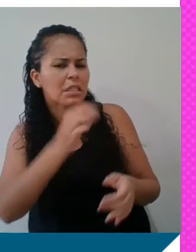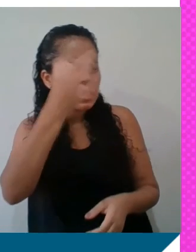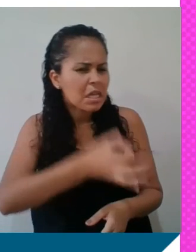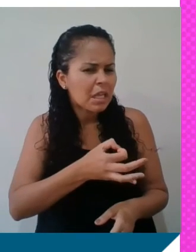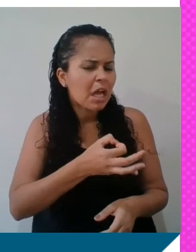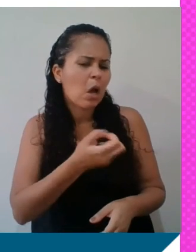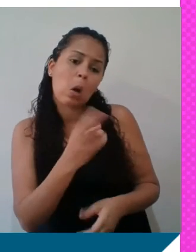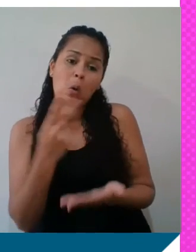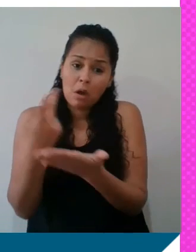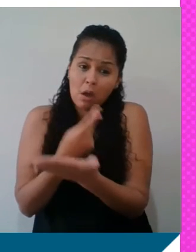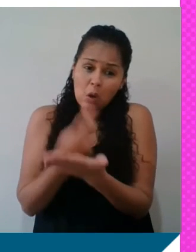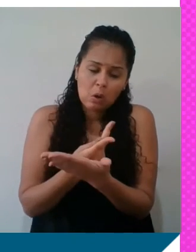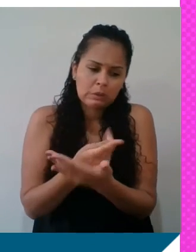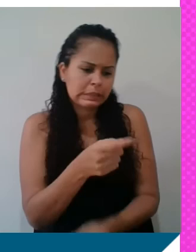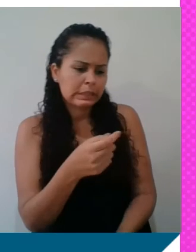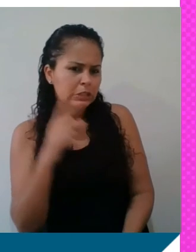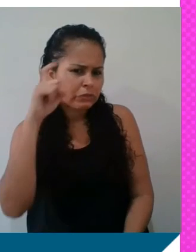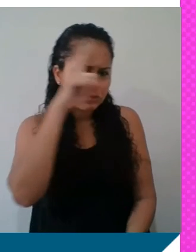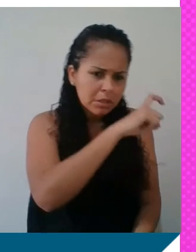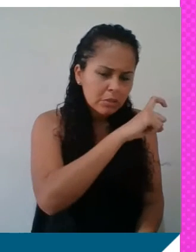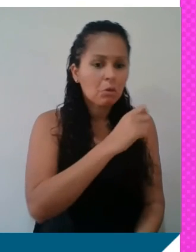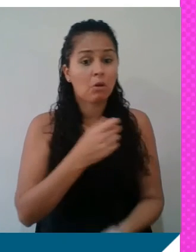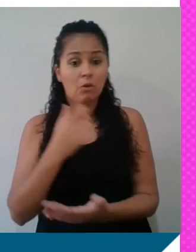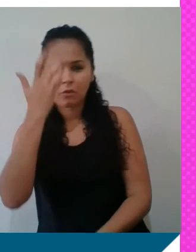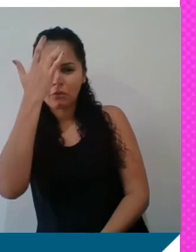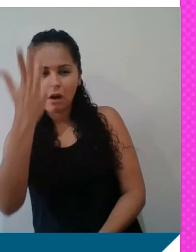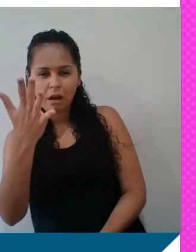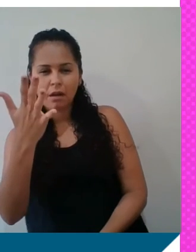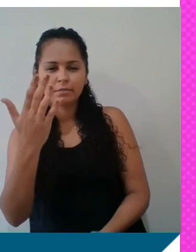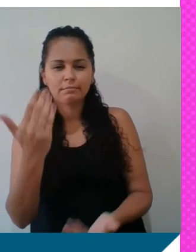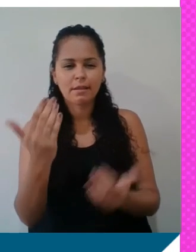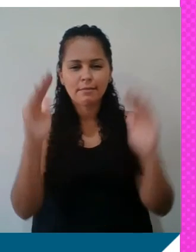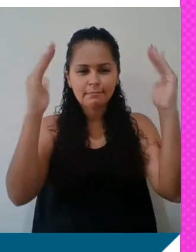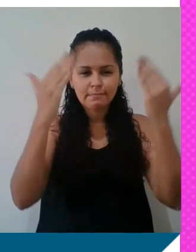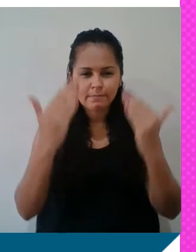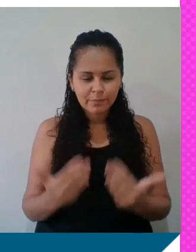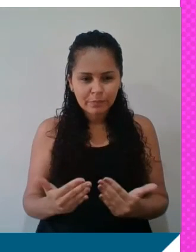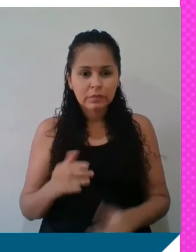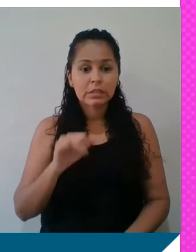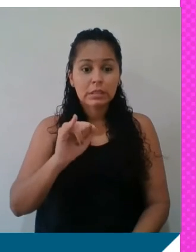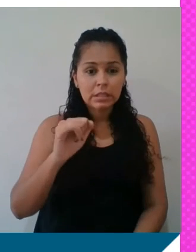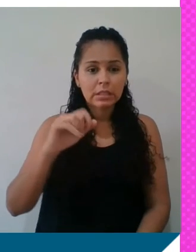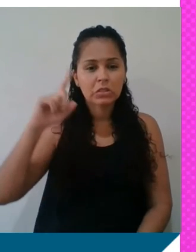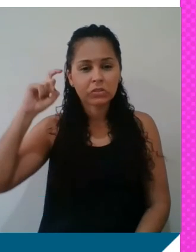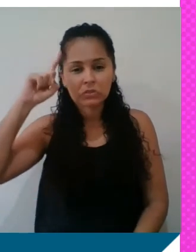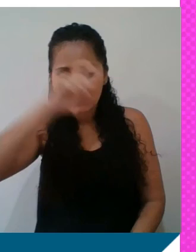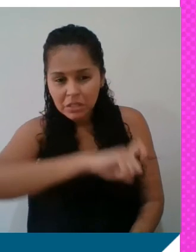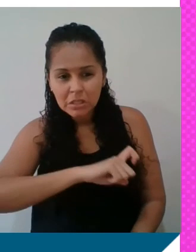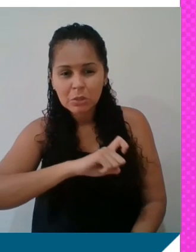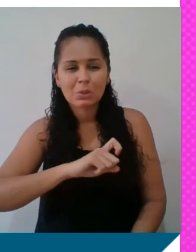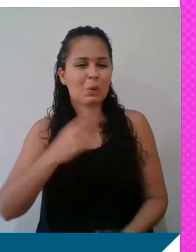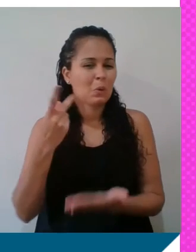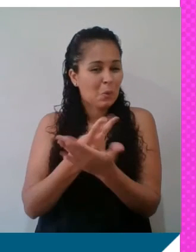acertou. O que você teve dificuldade e o que você não teve dificuldade. Bem, a que você teve dificuldade ou não acertou,